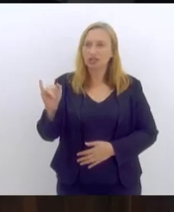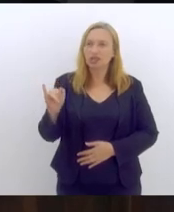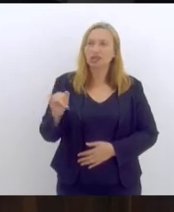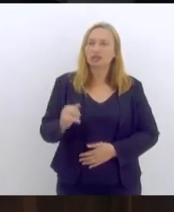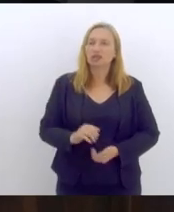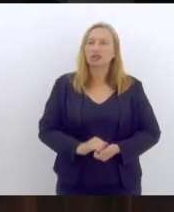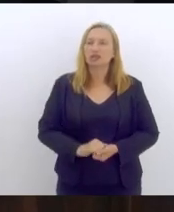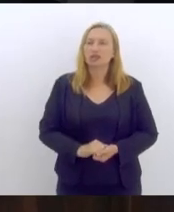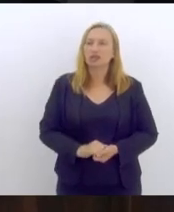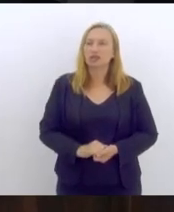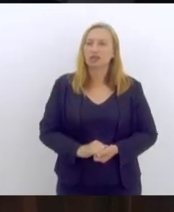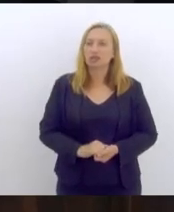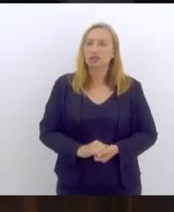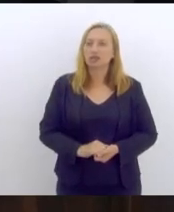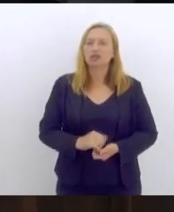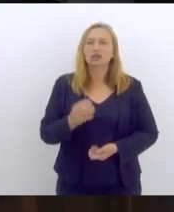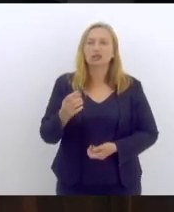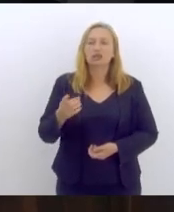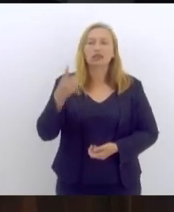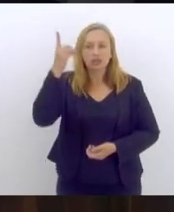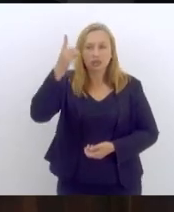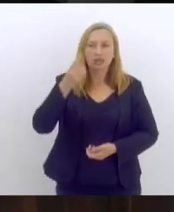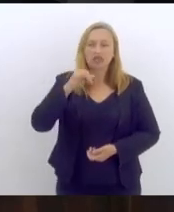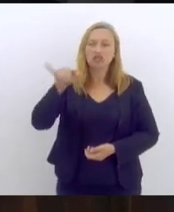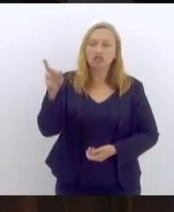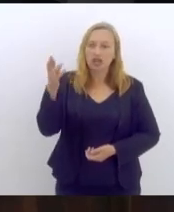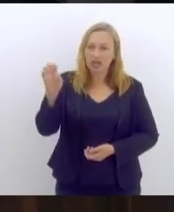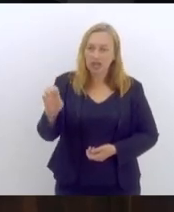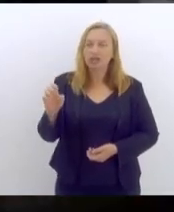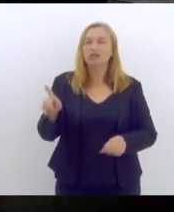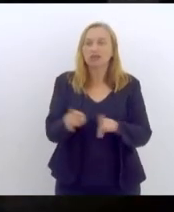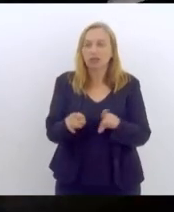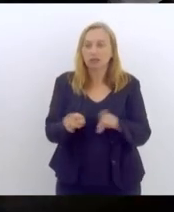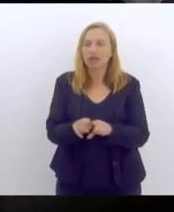esquecer. Deputado Jari também.